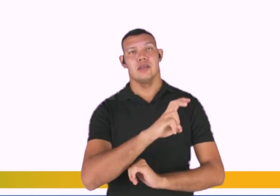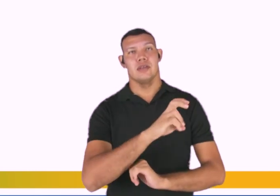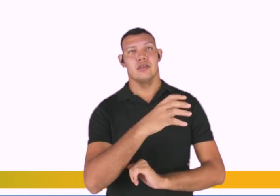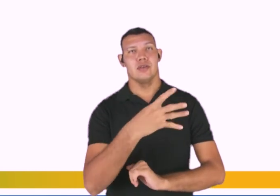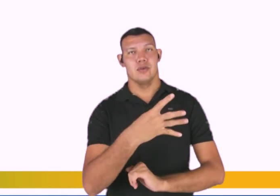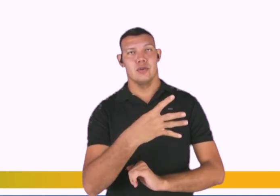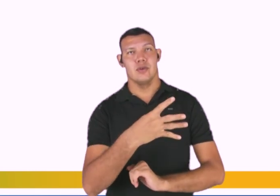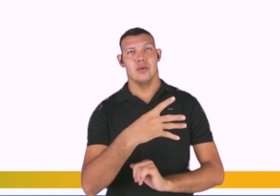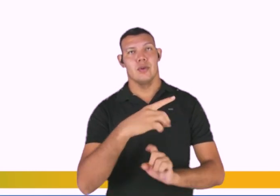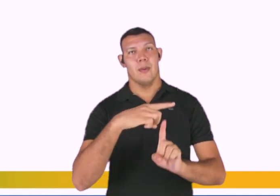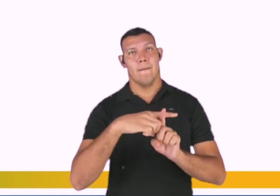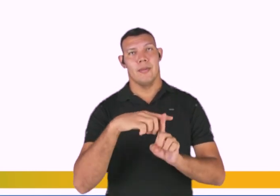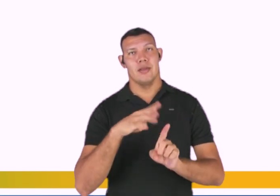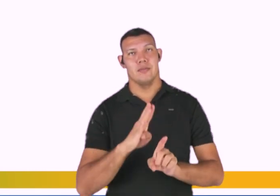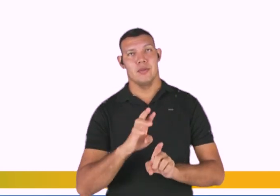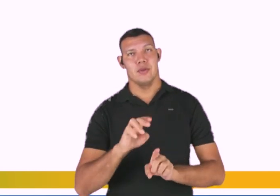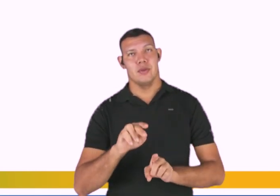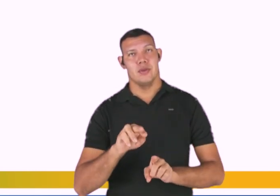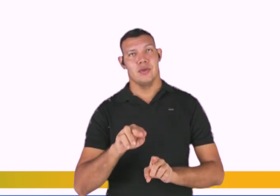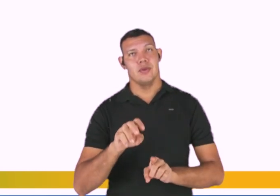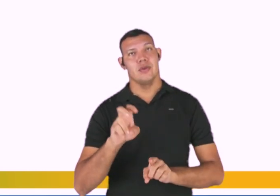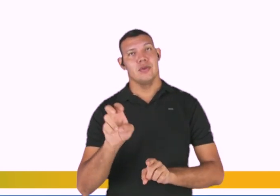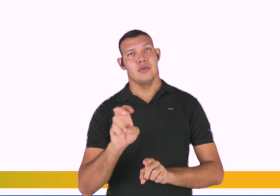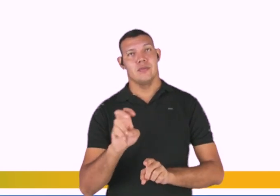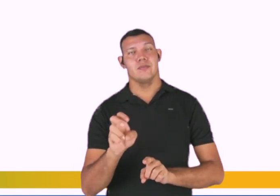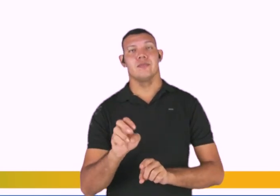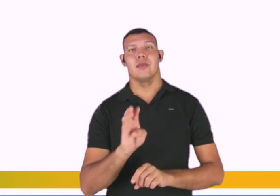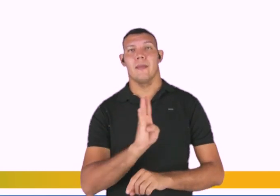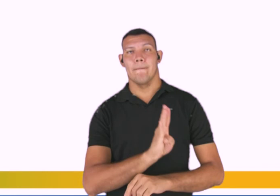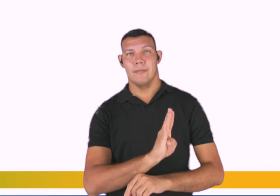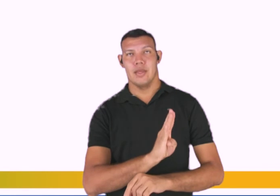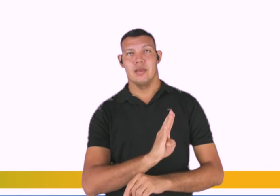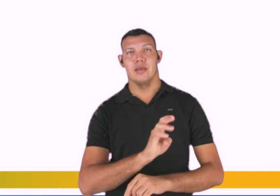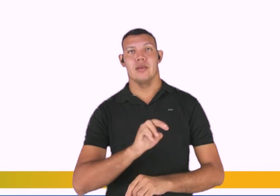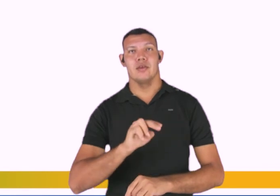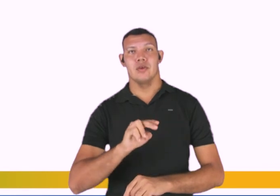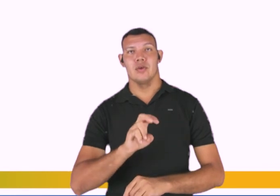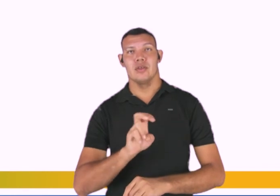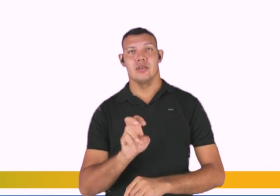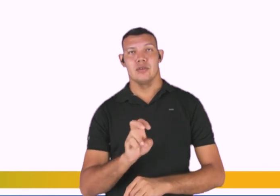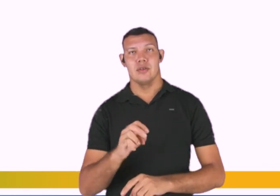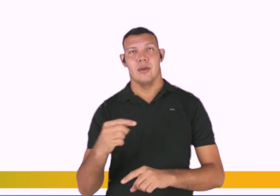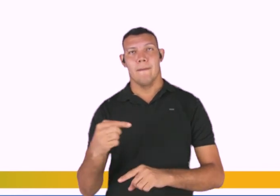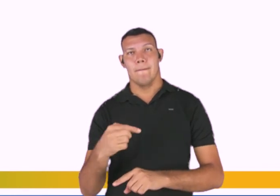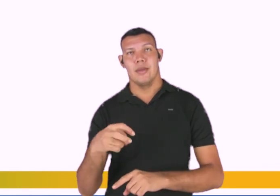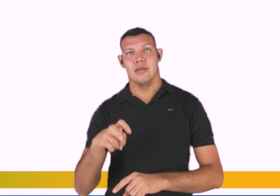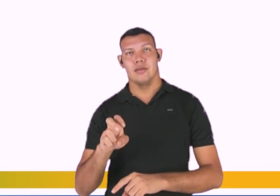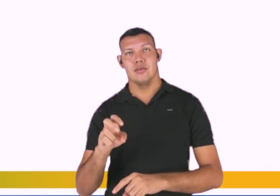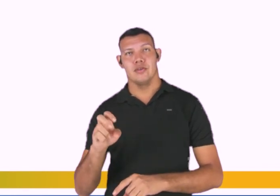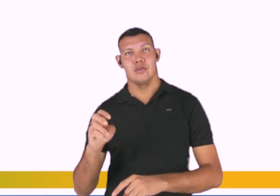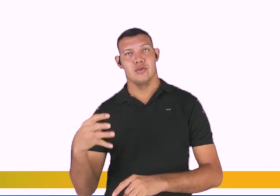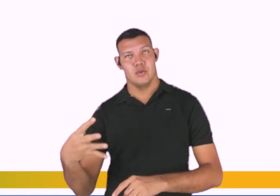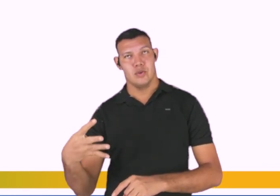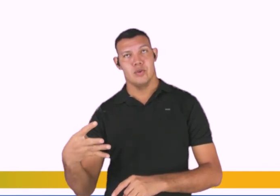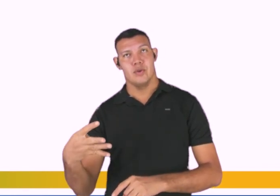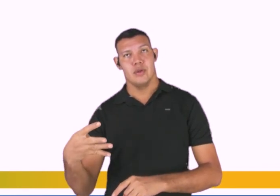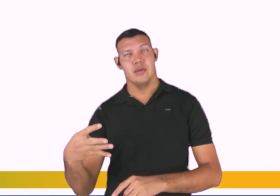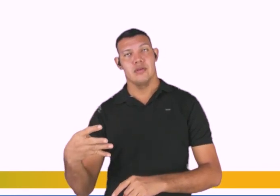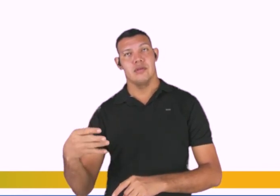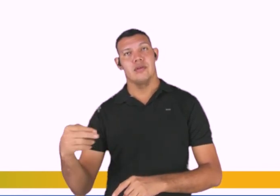x e y para encontrar o valor de b. Então perceba que, ao realizar toda a estratégia